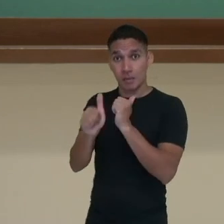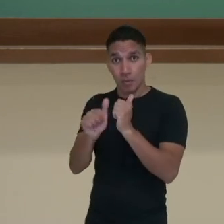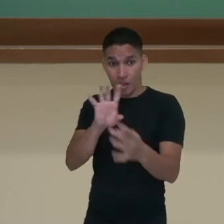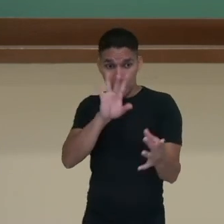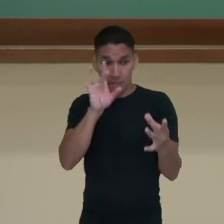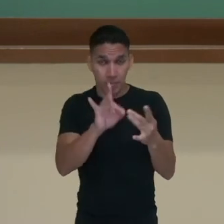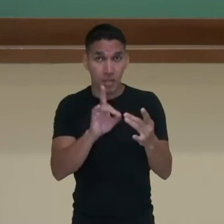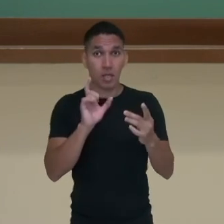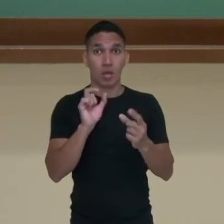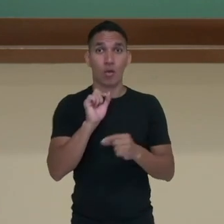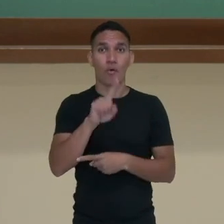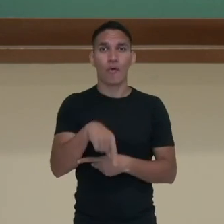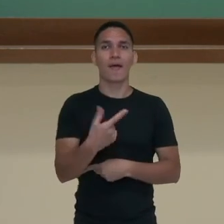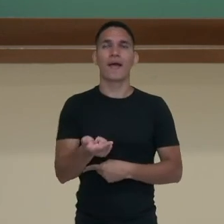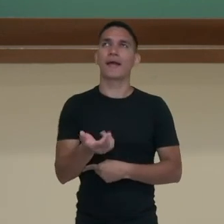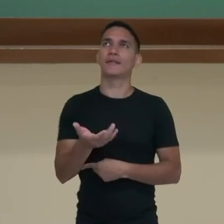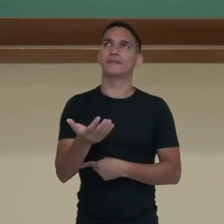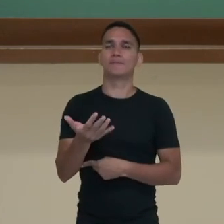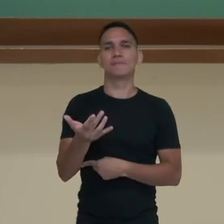parte